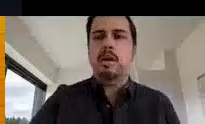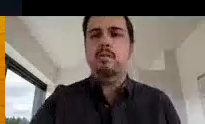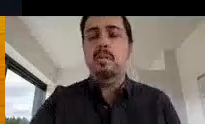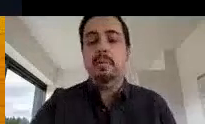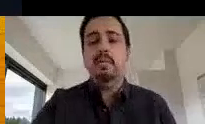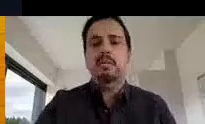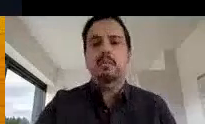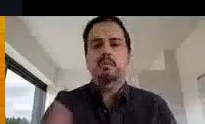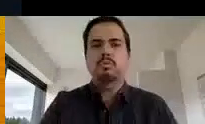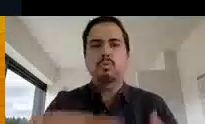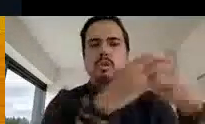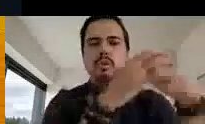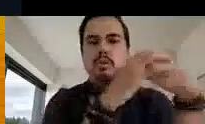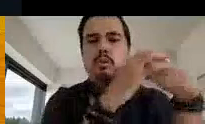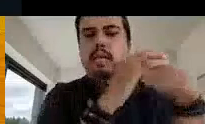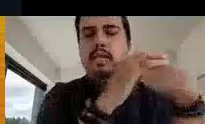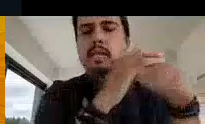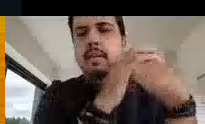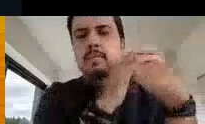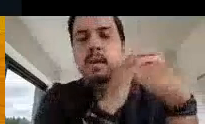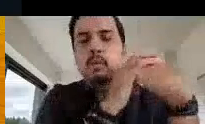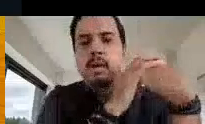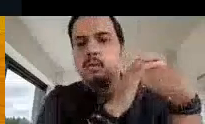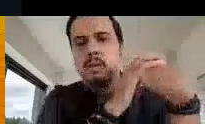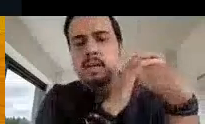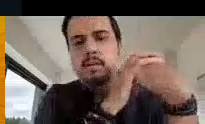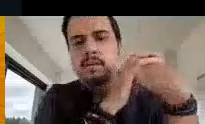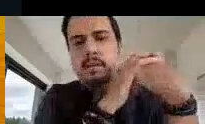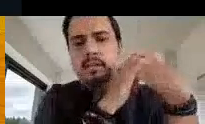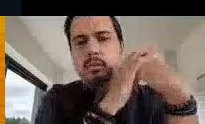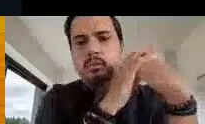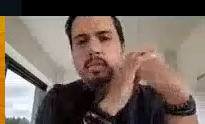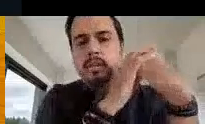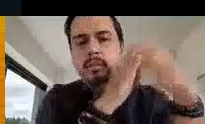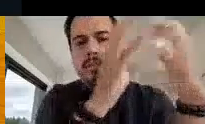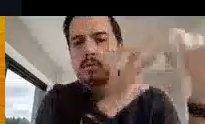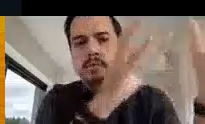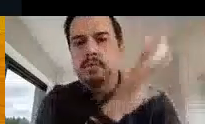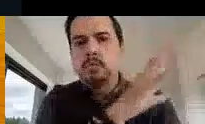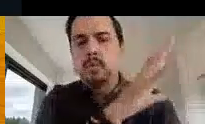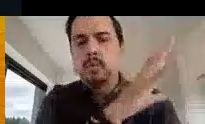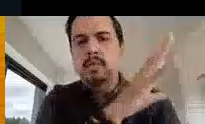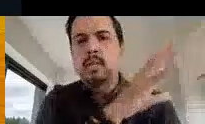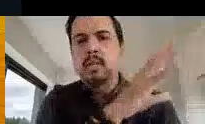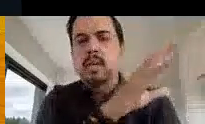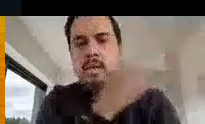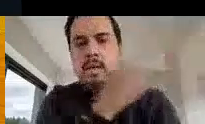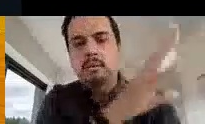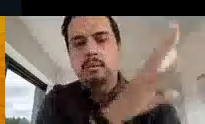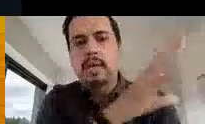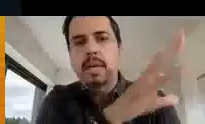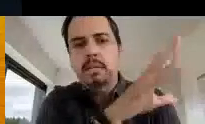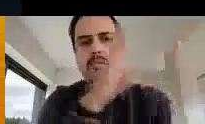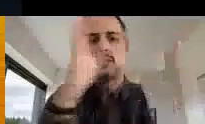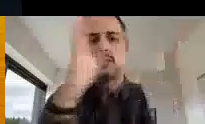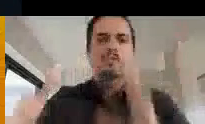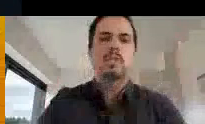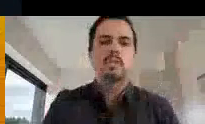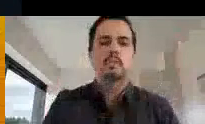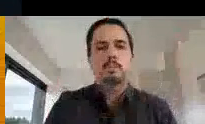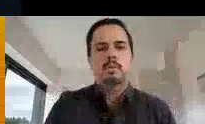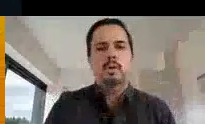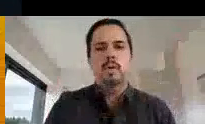jornada daquele usuário ali, dependendo das condições da sua loja online. Tá? O Mercado Livre faz isso automaticamente com várias coisas. Magalu também.